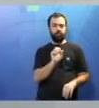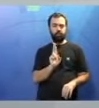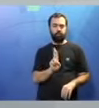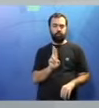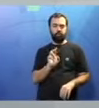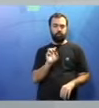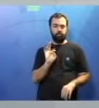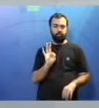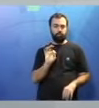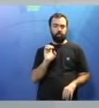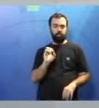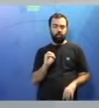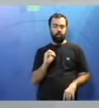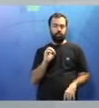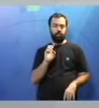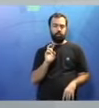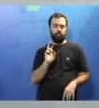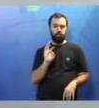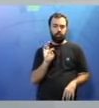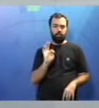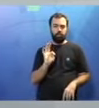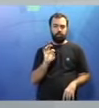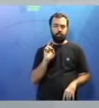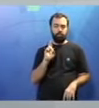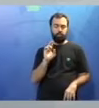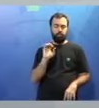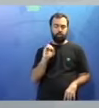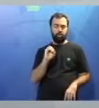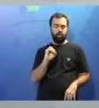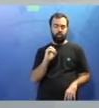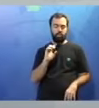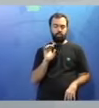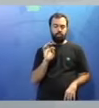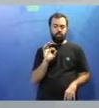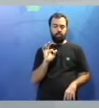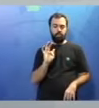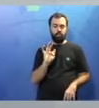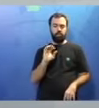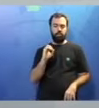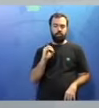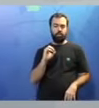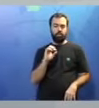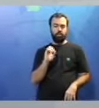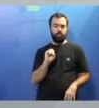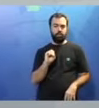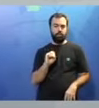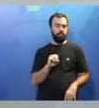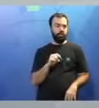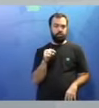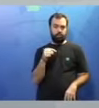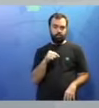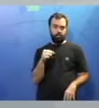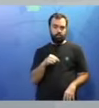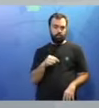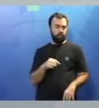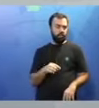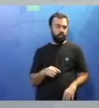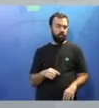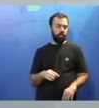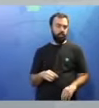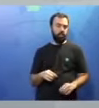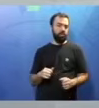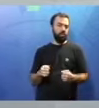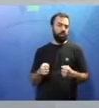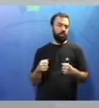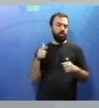mesmo, ele por si próprio. Trófo significa alimento. Ele por si produz o próprio alimento. Quem que produz o